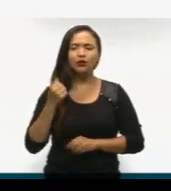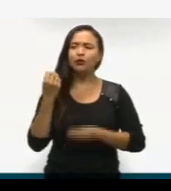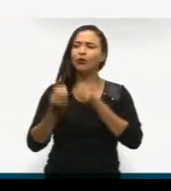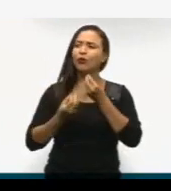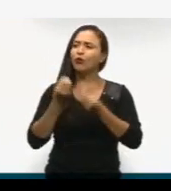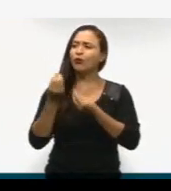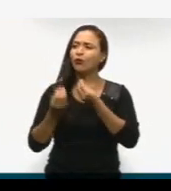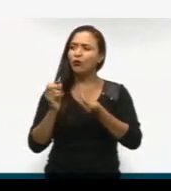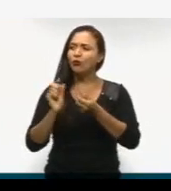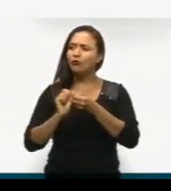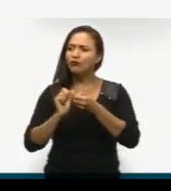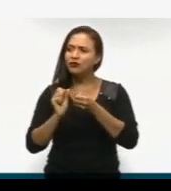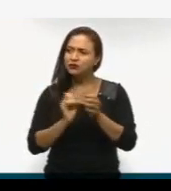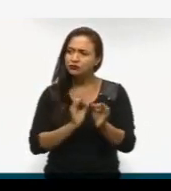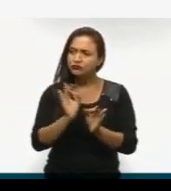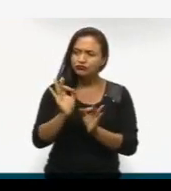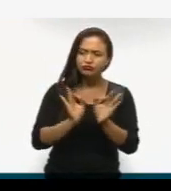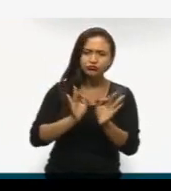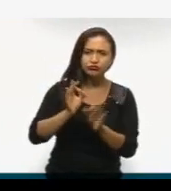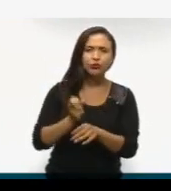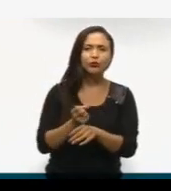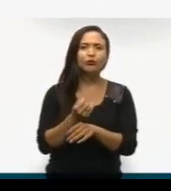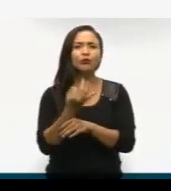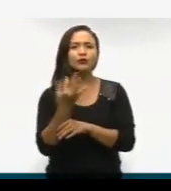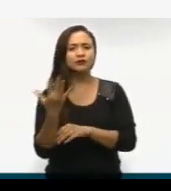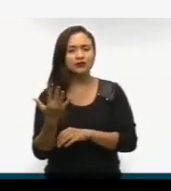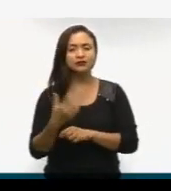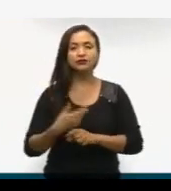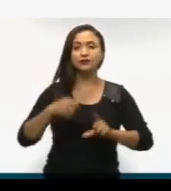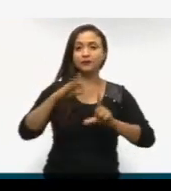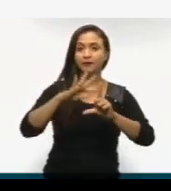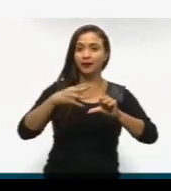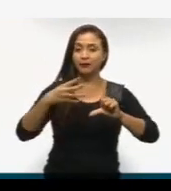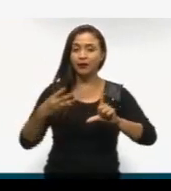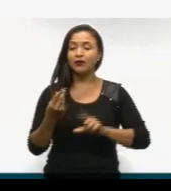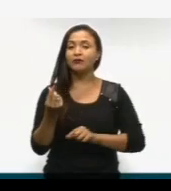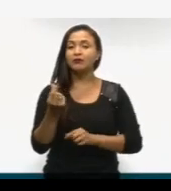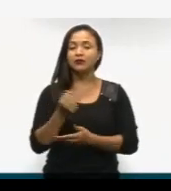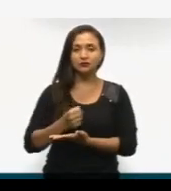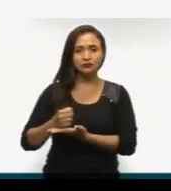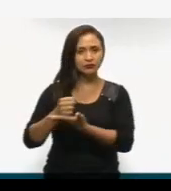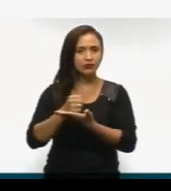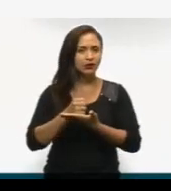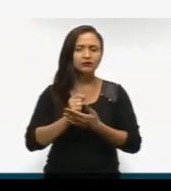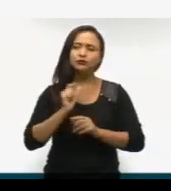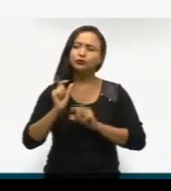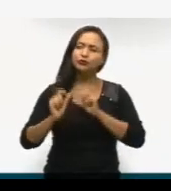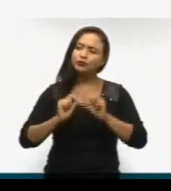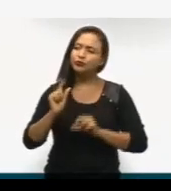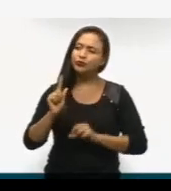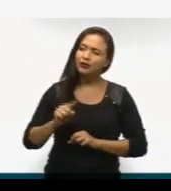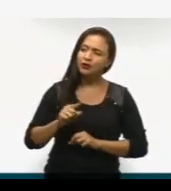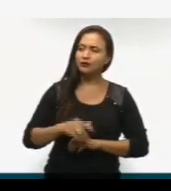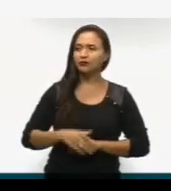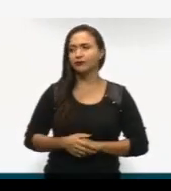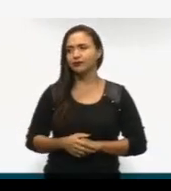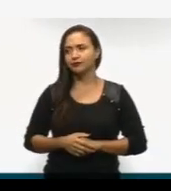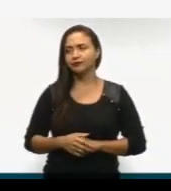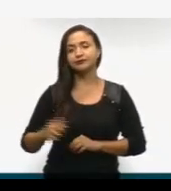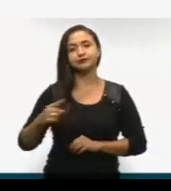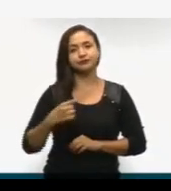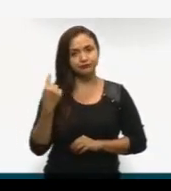erros de orçamento aqui, tá? Tabelas de preço base, o que são elas? Então, a gente vai dar